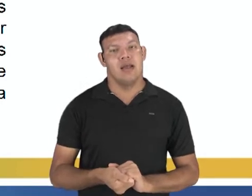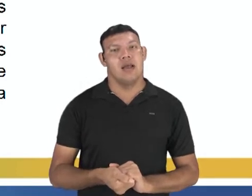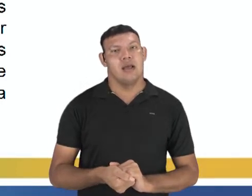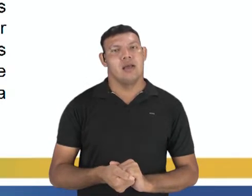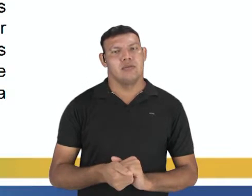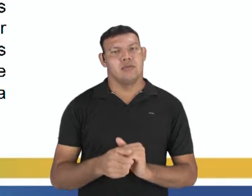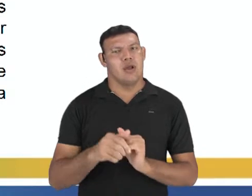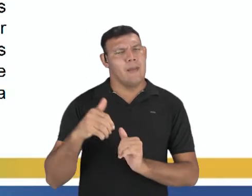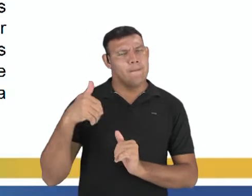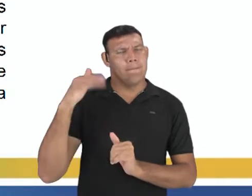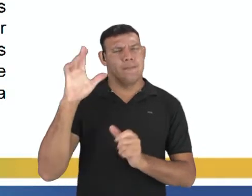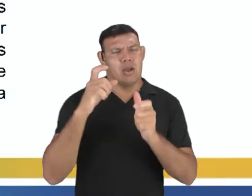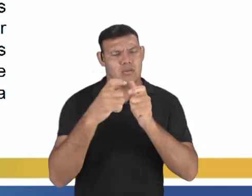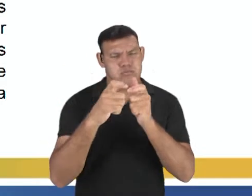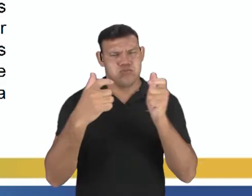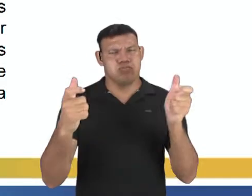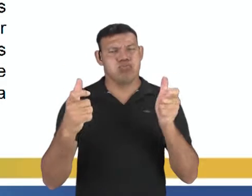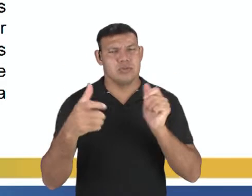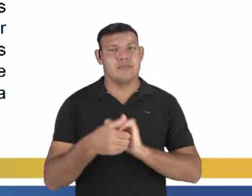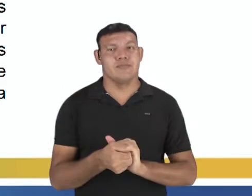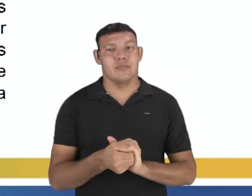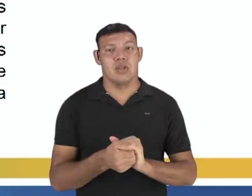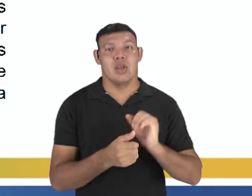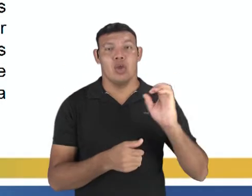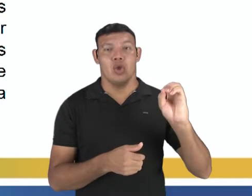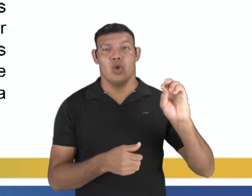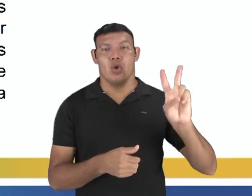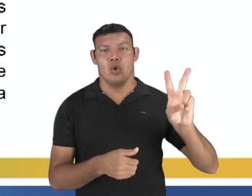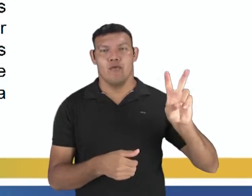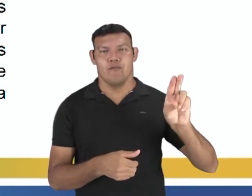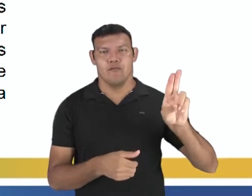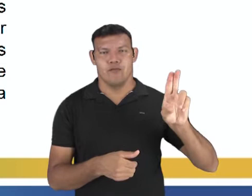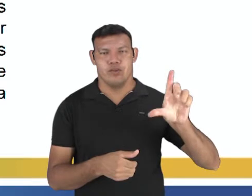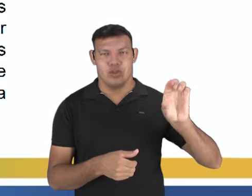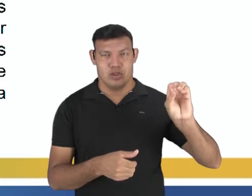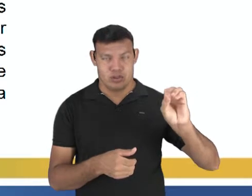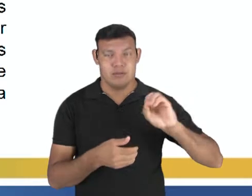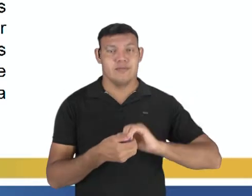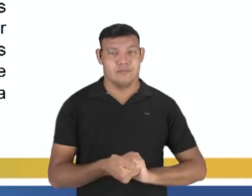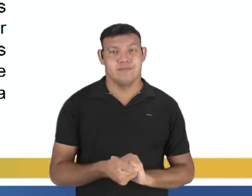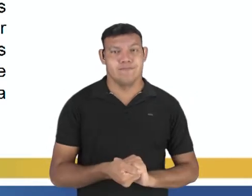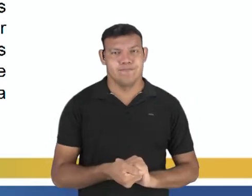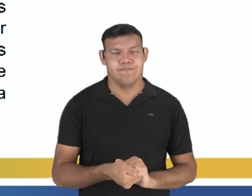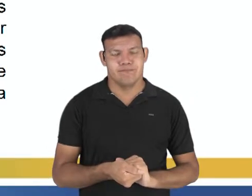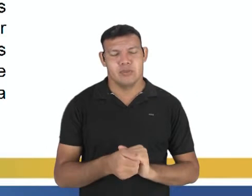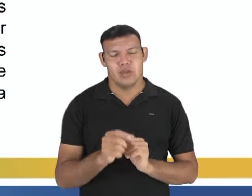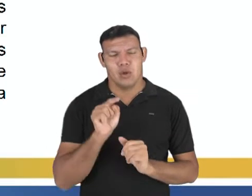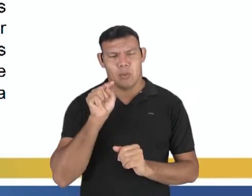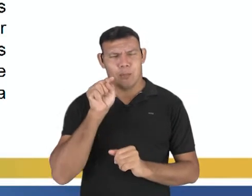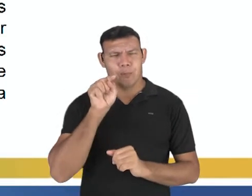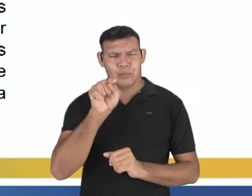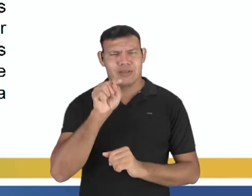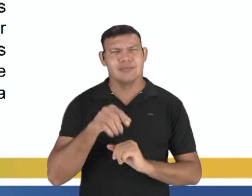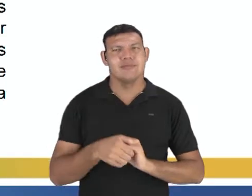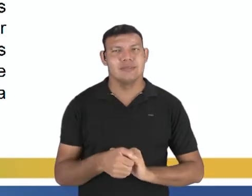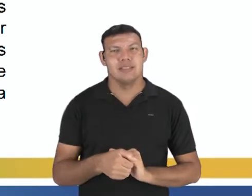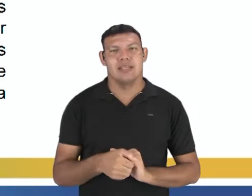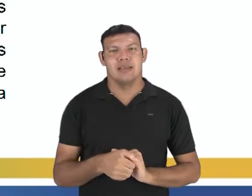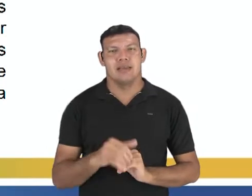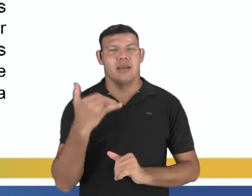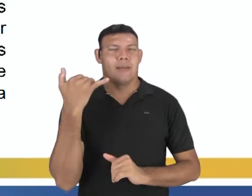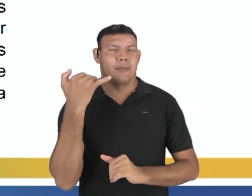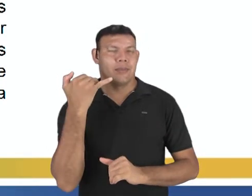É a célula reprodutora feminina. Ele possui o diâmetro de um ponto final. Quando a gente